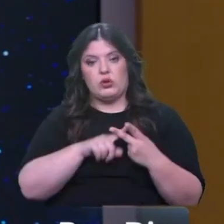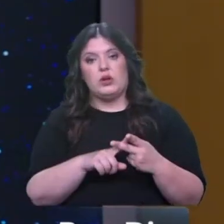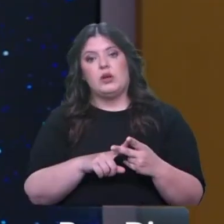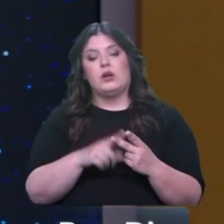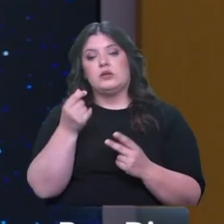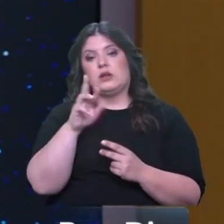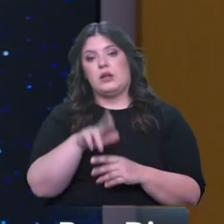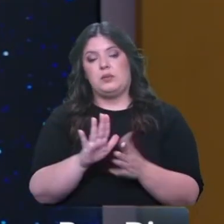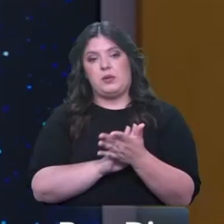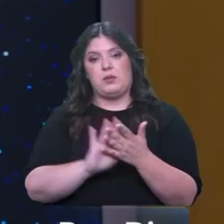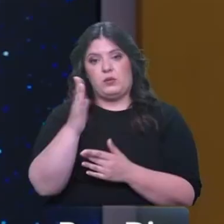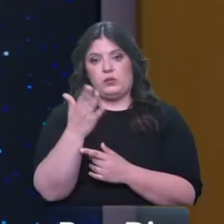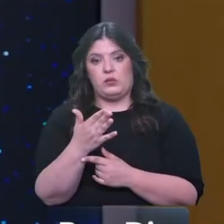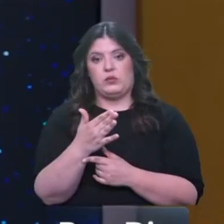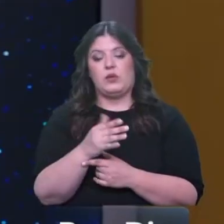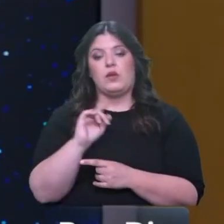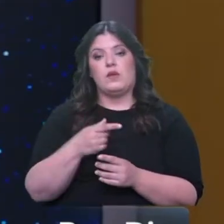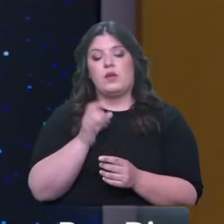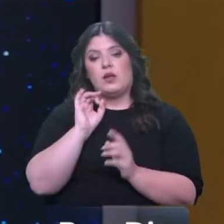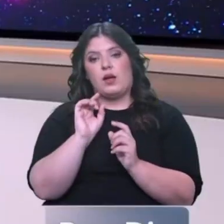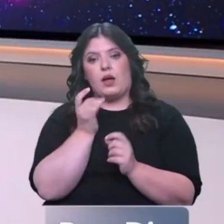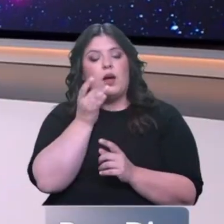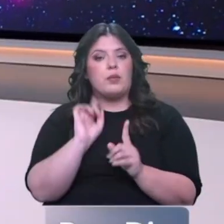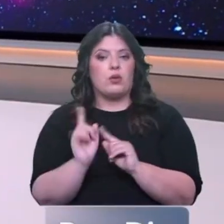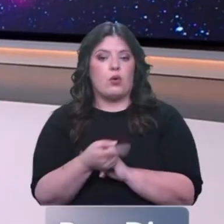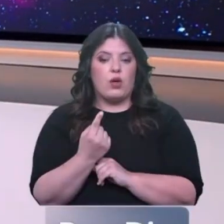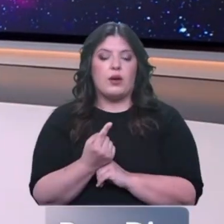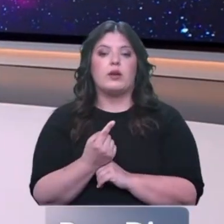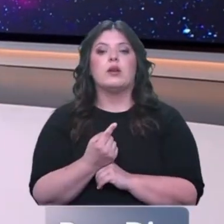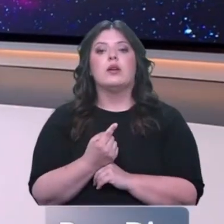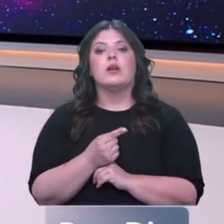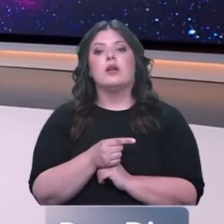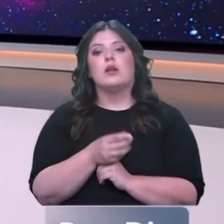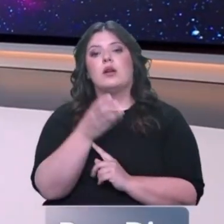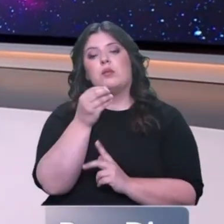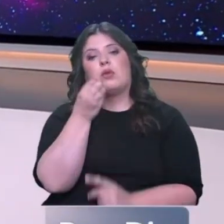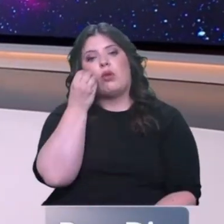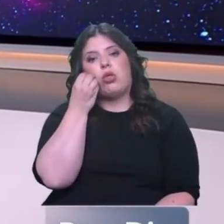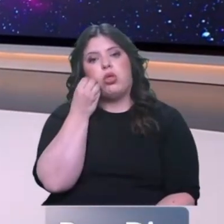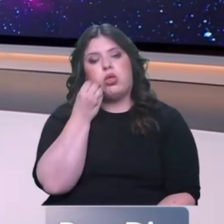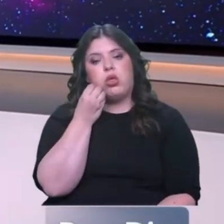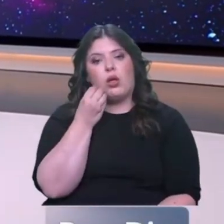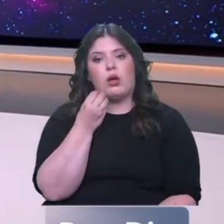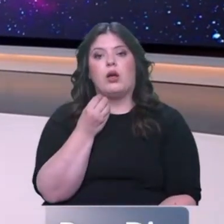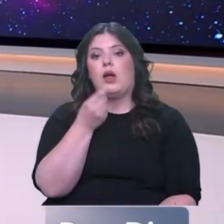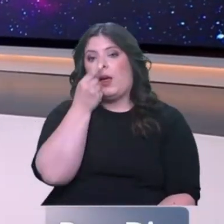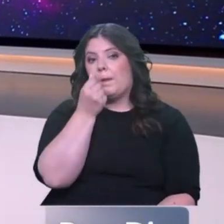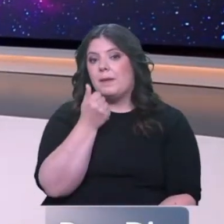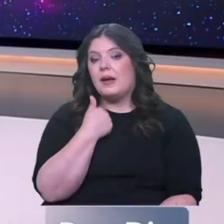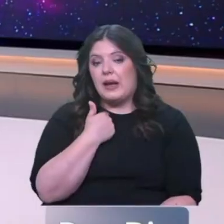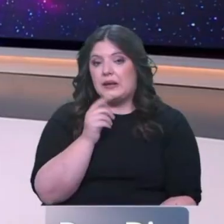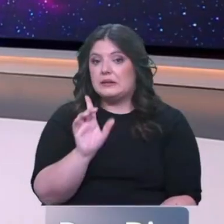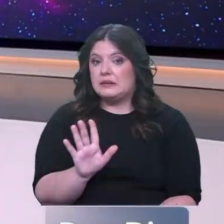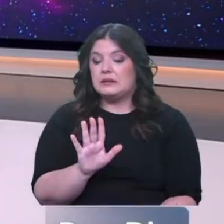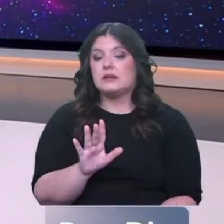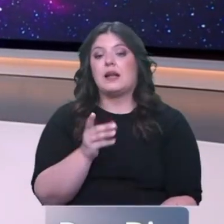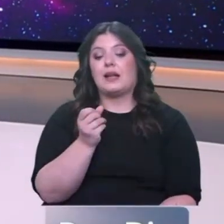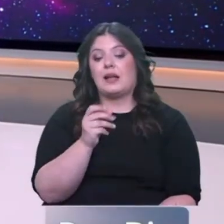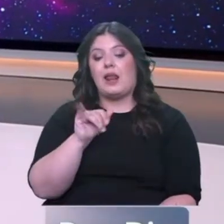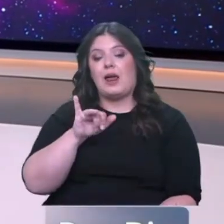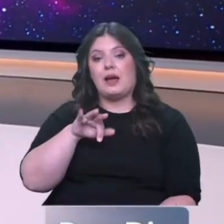galáxia primordial, quando devia rodar muito depressa, roda muitíssimo devagar. Parece até que seria uma